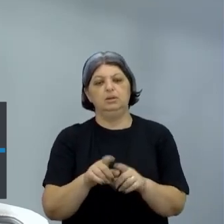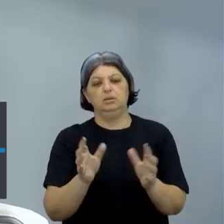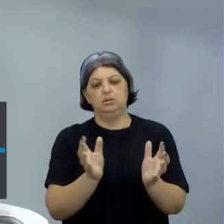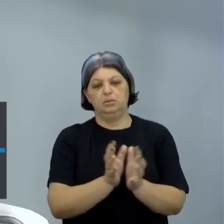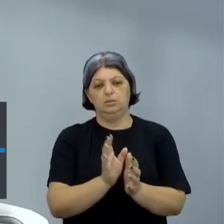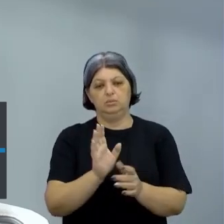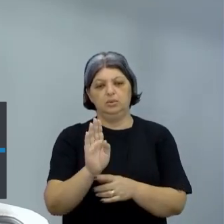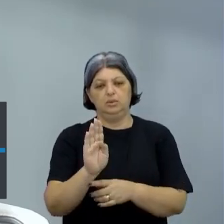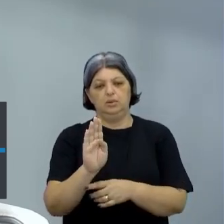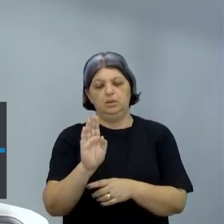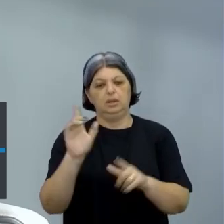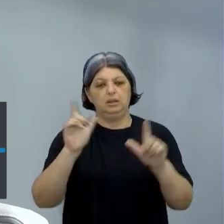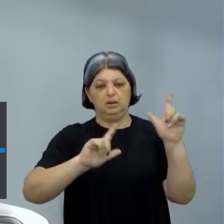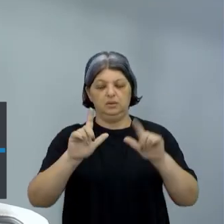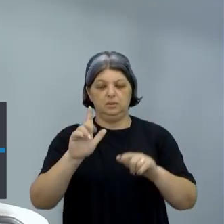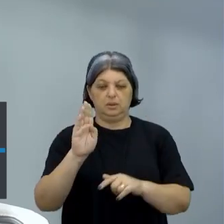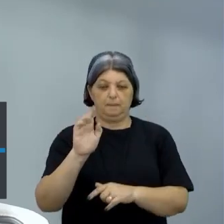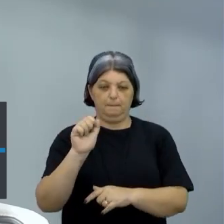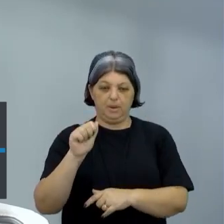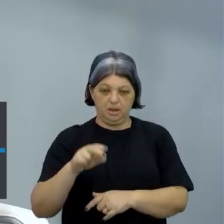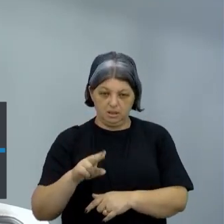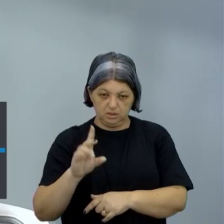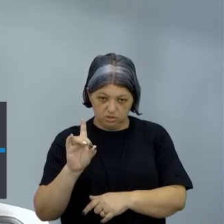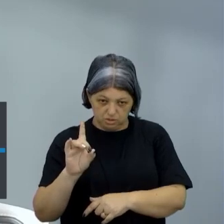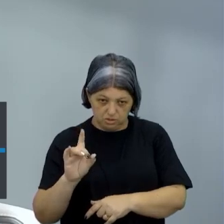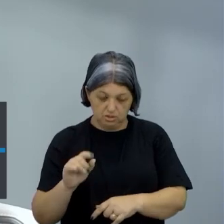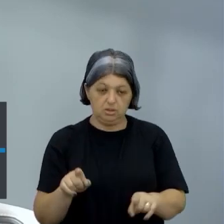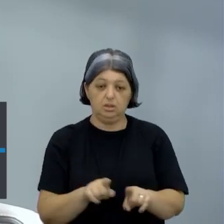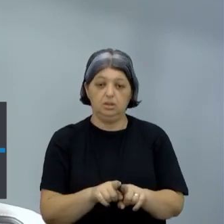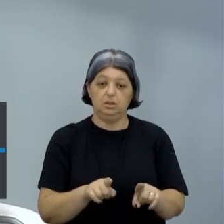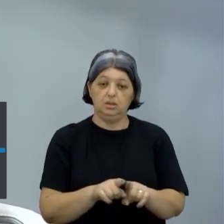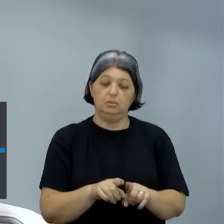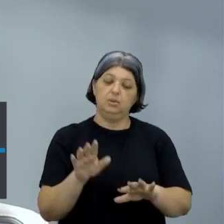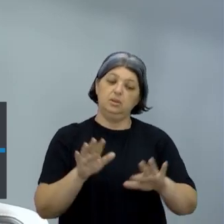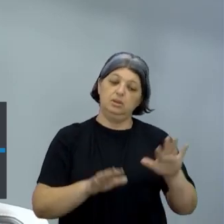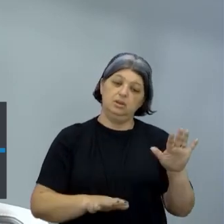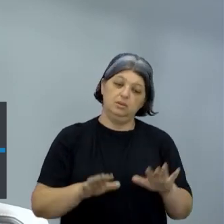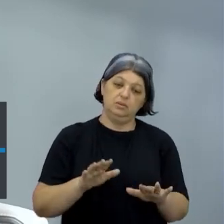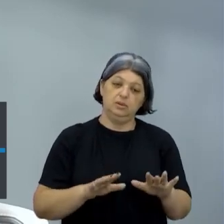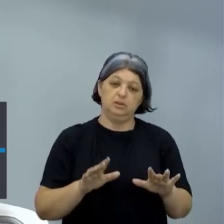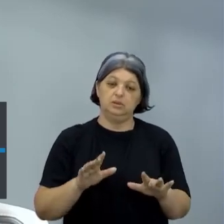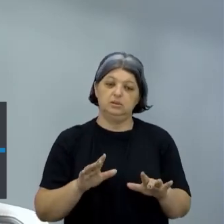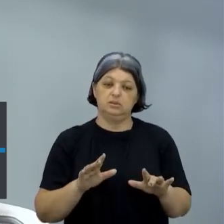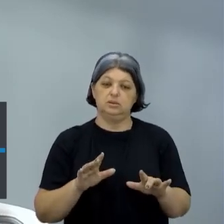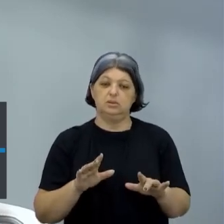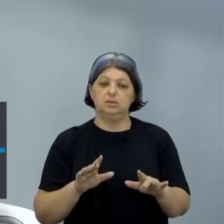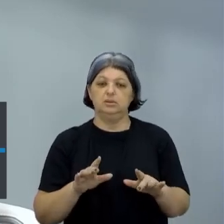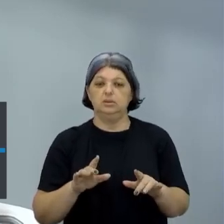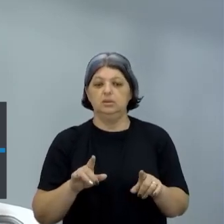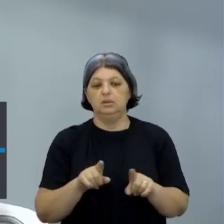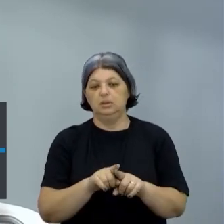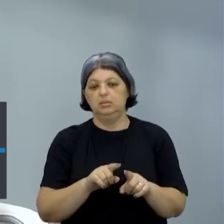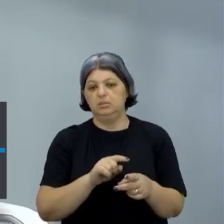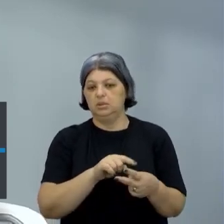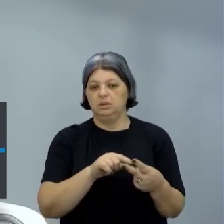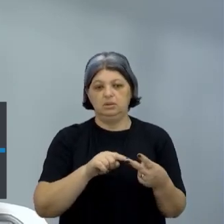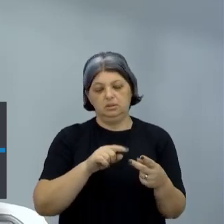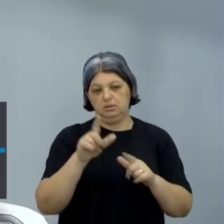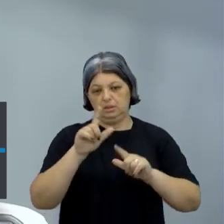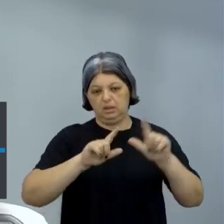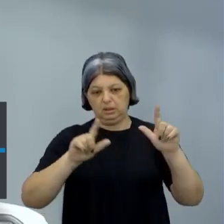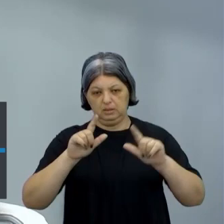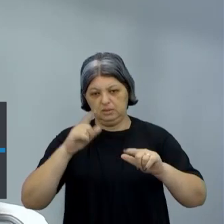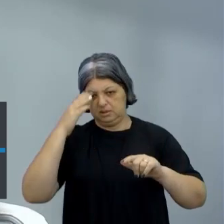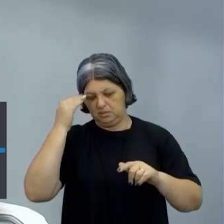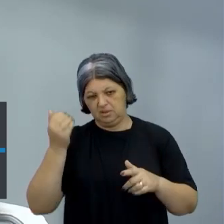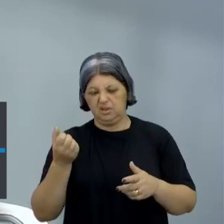pode considerar um programa de humor o The Noite. Talvez o The Noite e a Tata Werneck na Globo. Que são late shows, né? Que